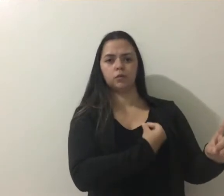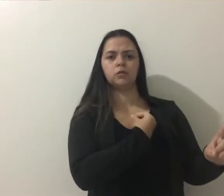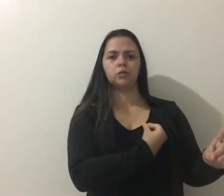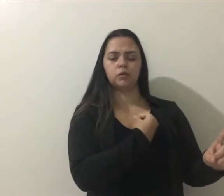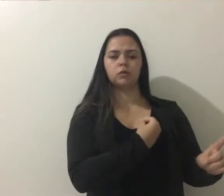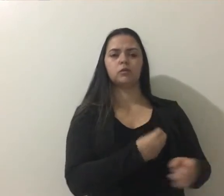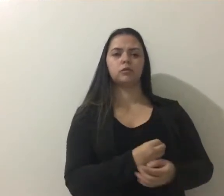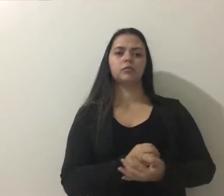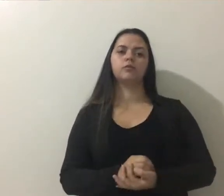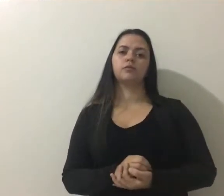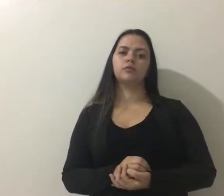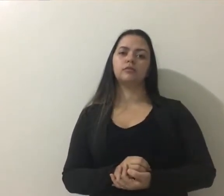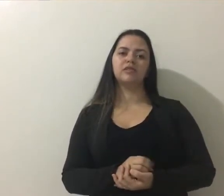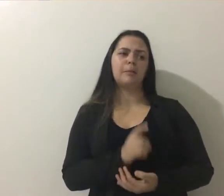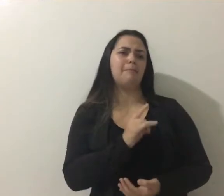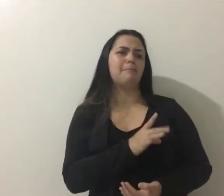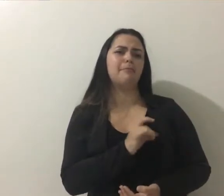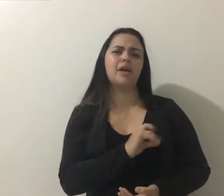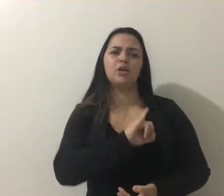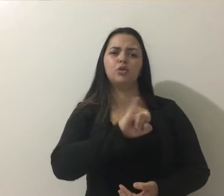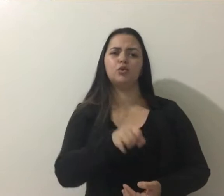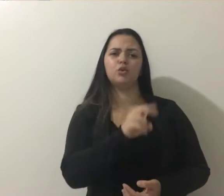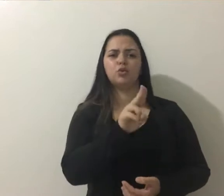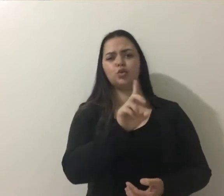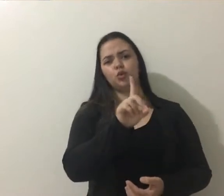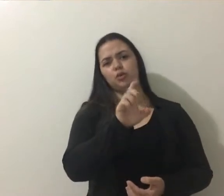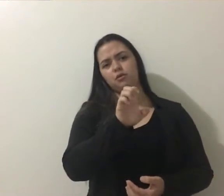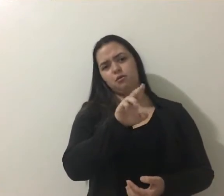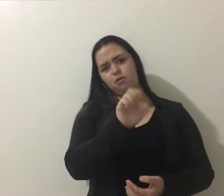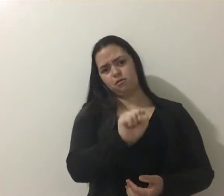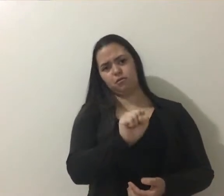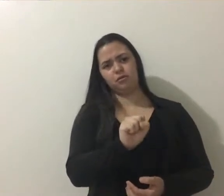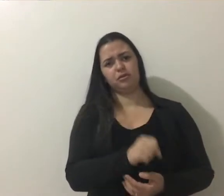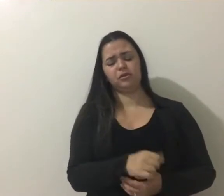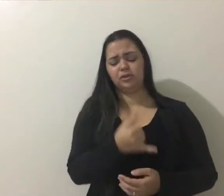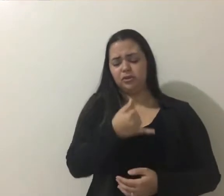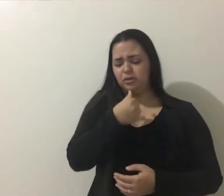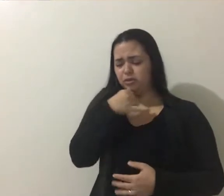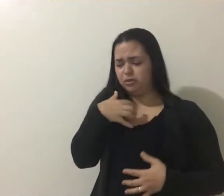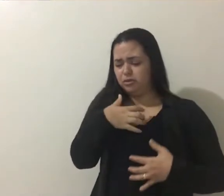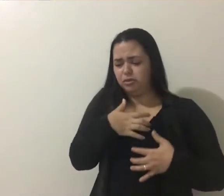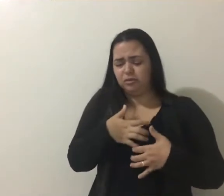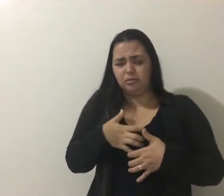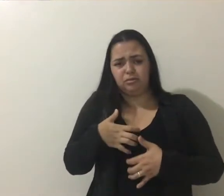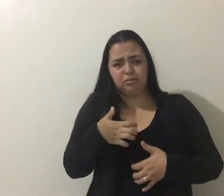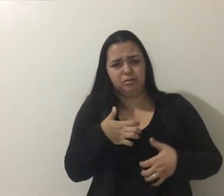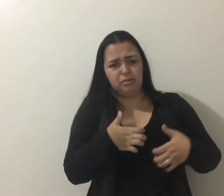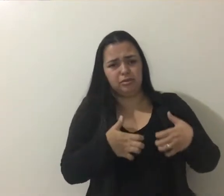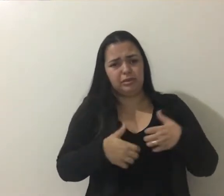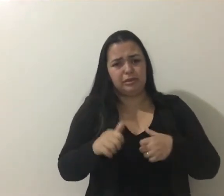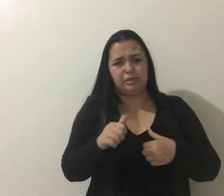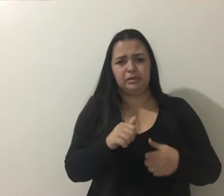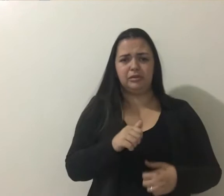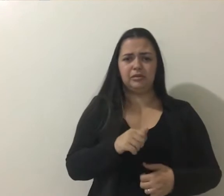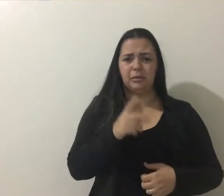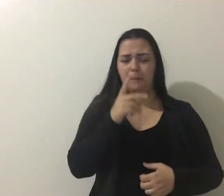19, perdão, com medo dos judeus, sentimento de desânimo, de tristeza, aquela sensação de